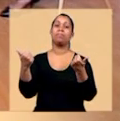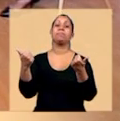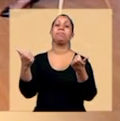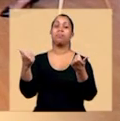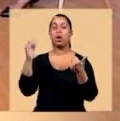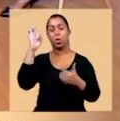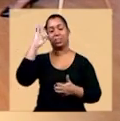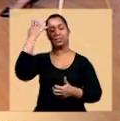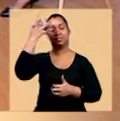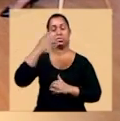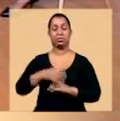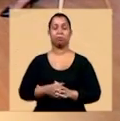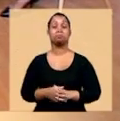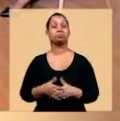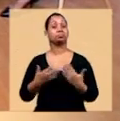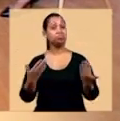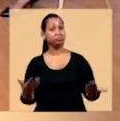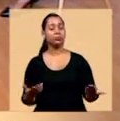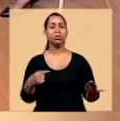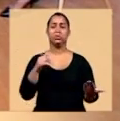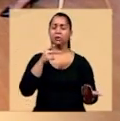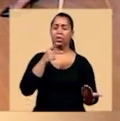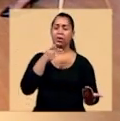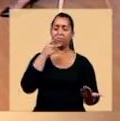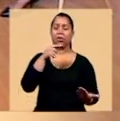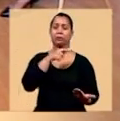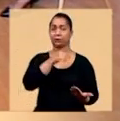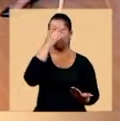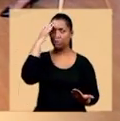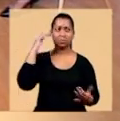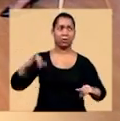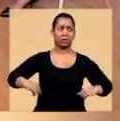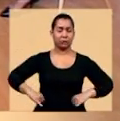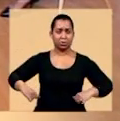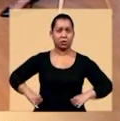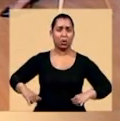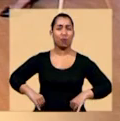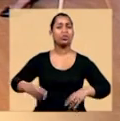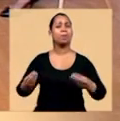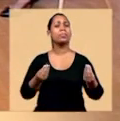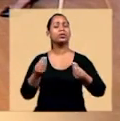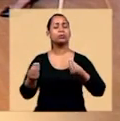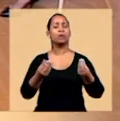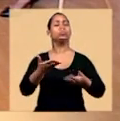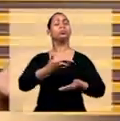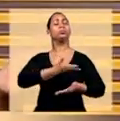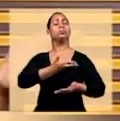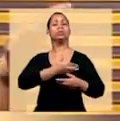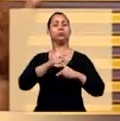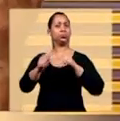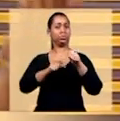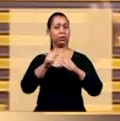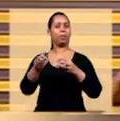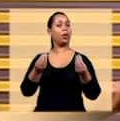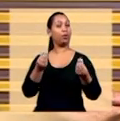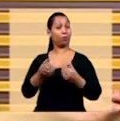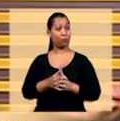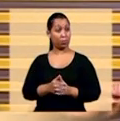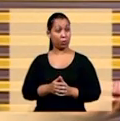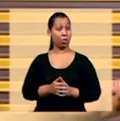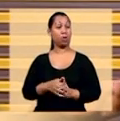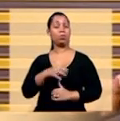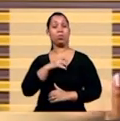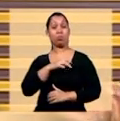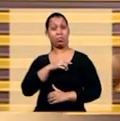decisão. Ingrid, a gente falando aqui daquele que sofre o assédio em fazer a denúncia, mas como é que ficam os colegas de